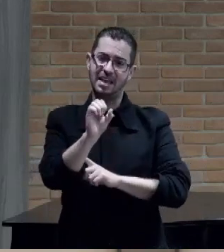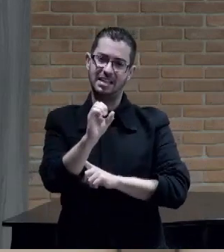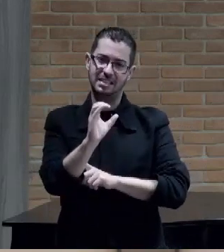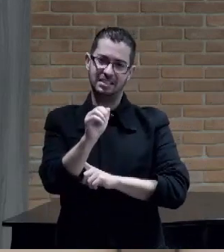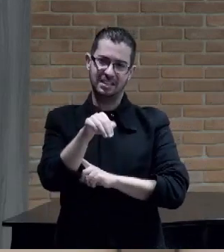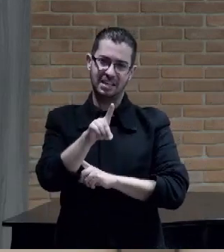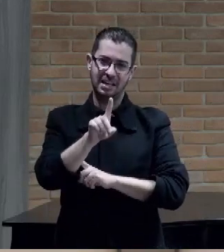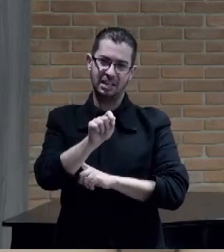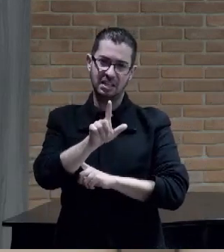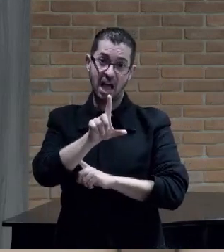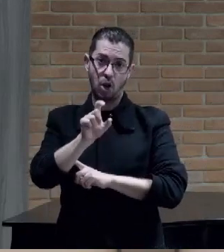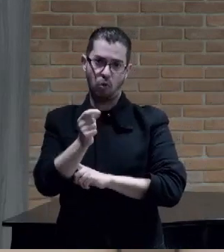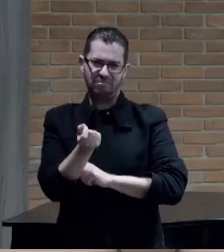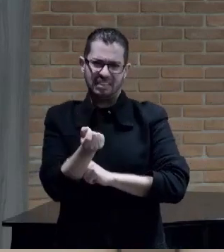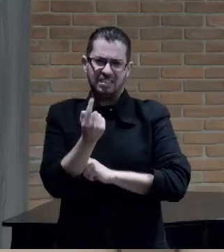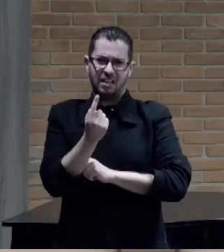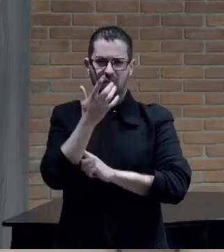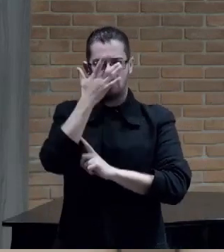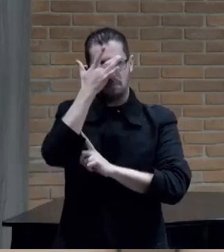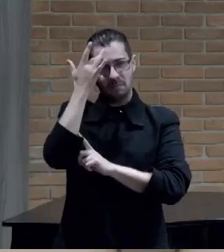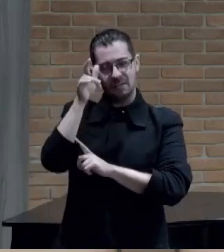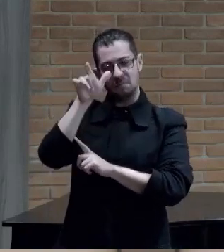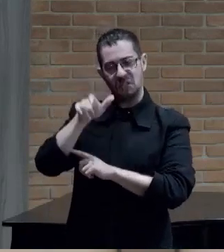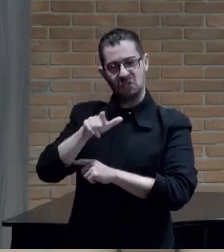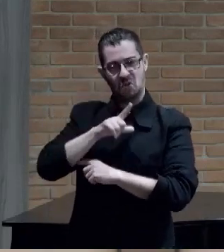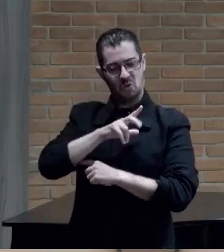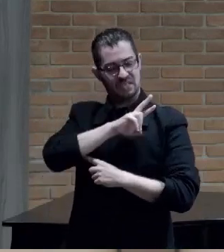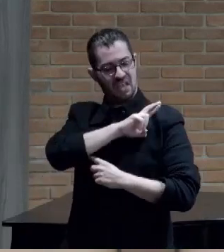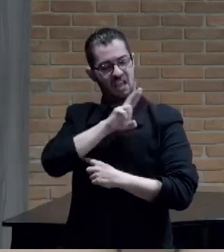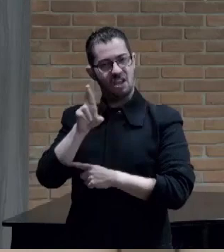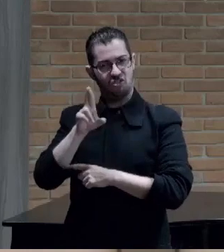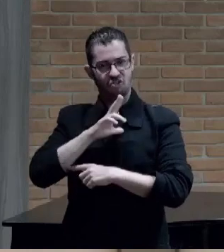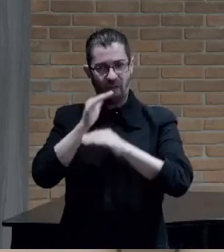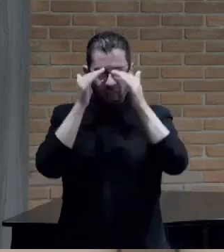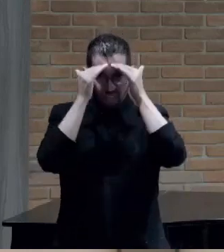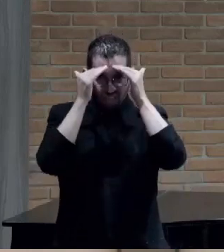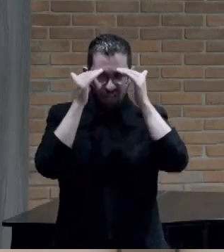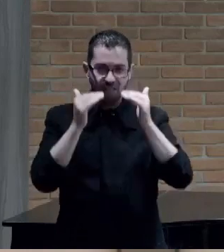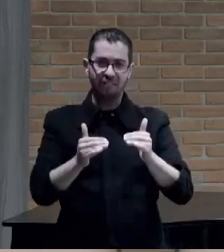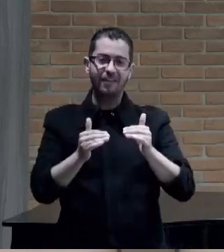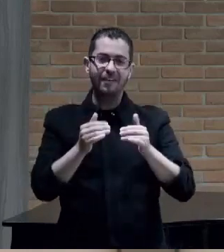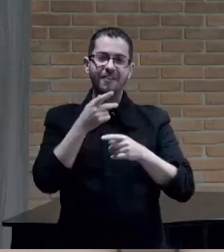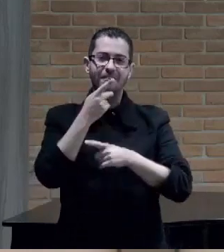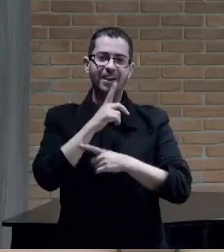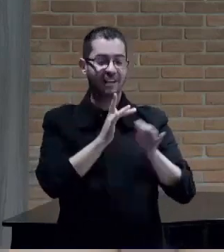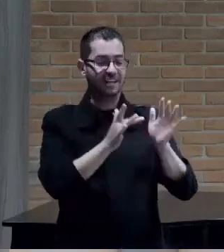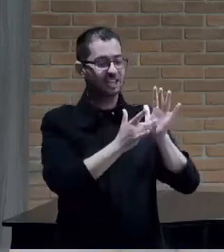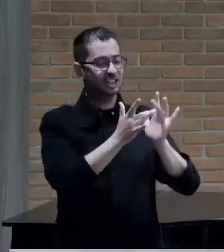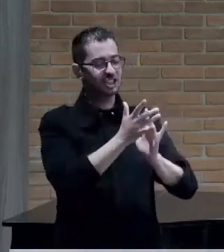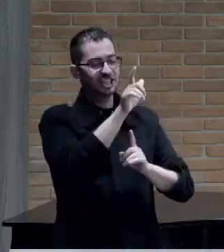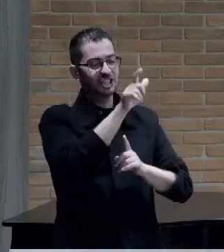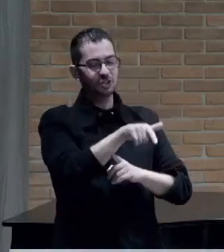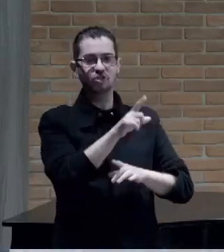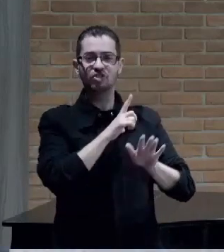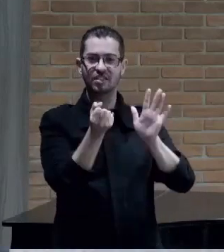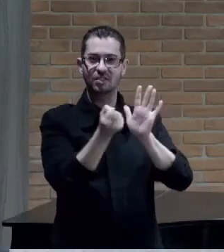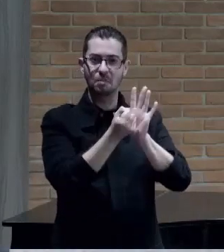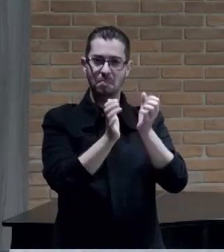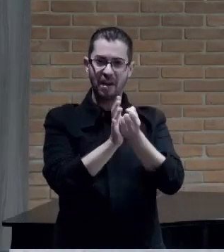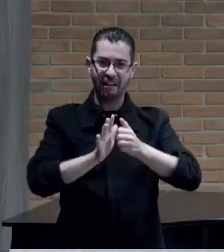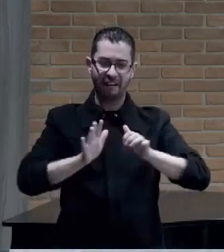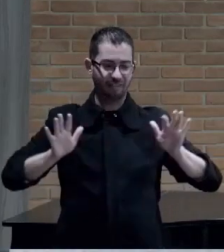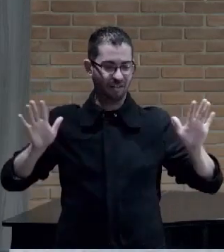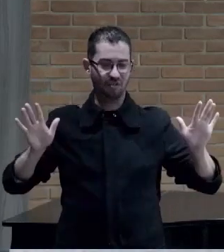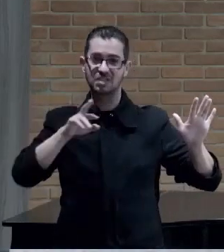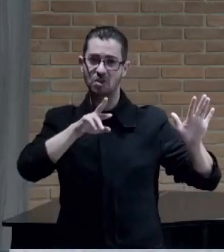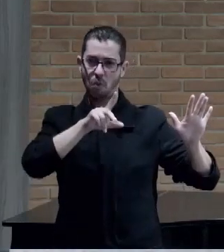religiosos. Dizer que o Messias havia sido pregado na cruz como um